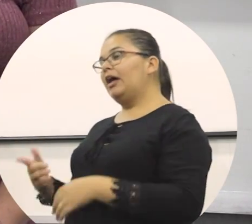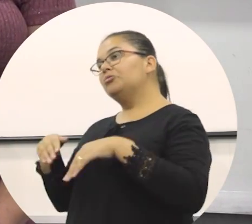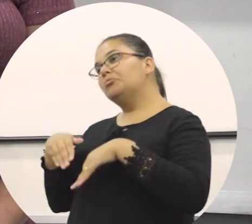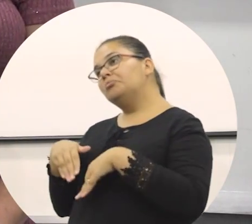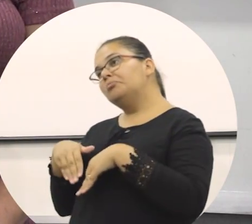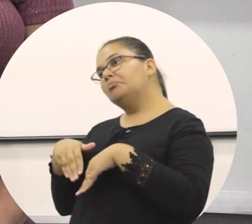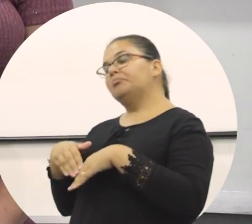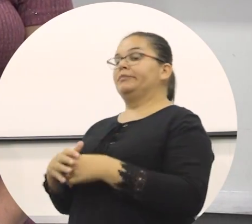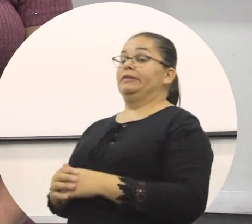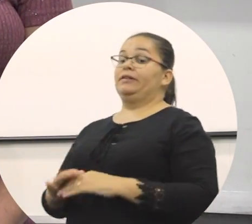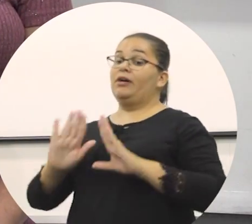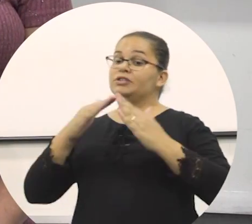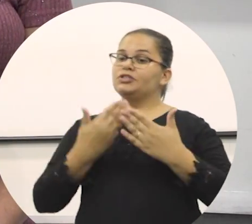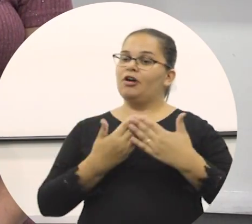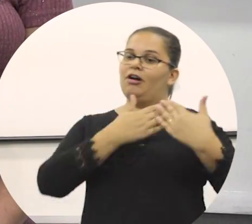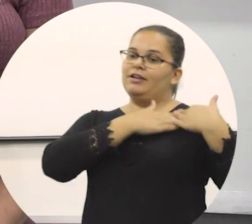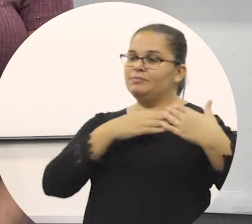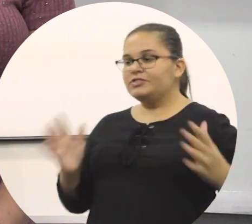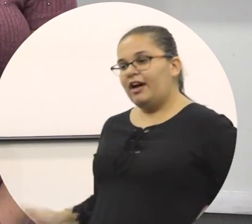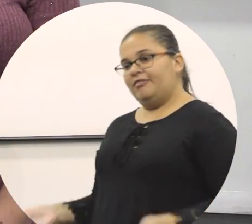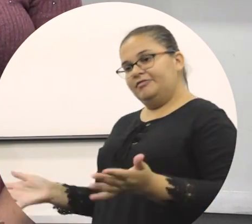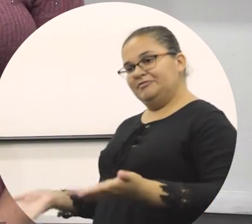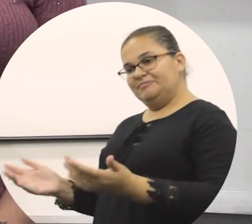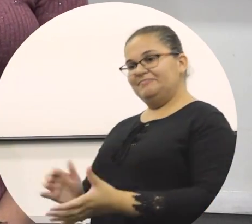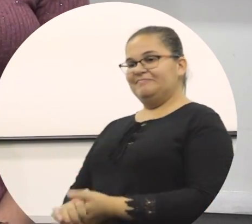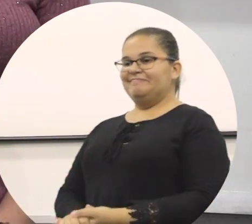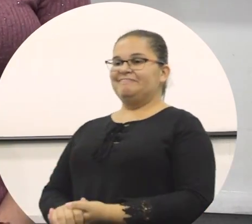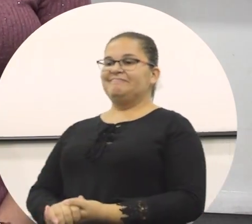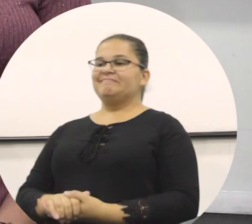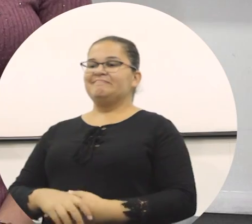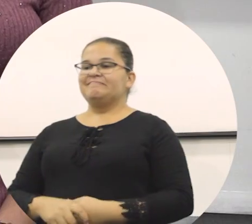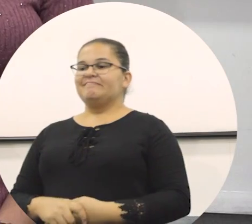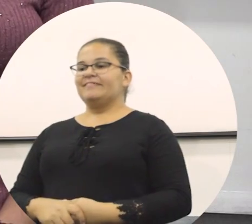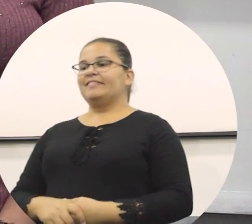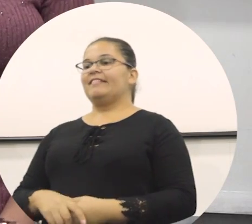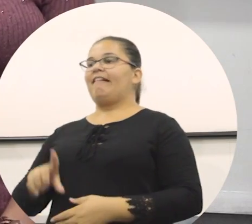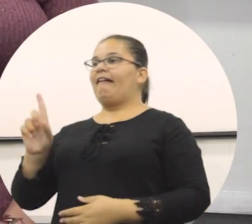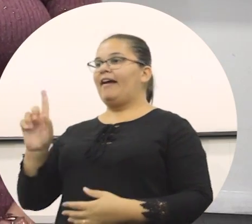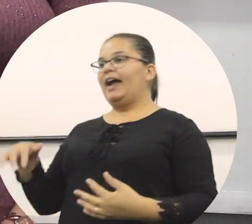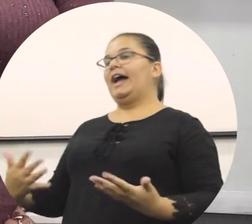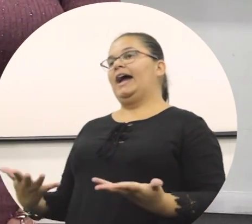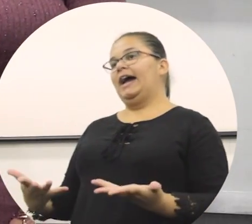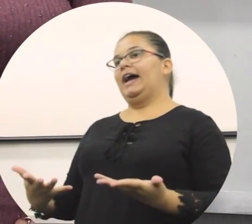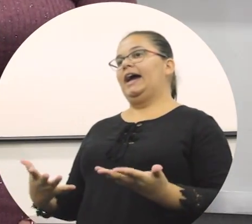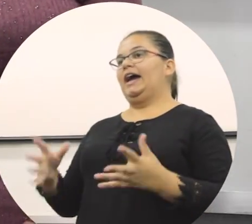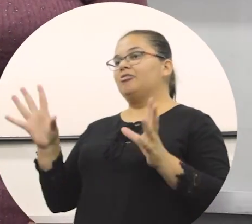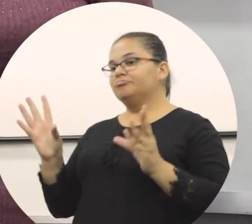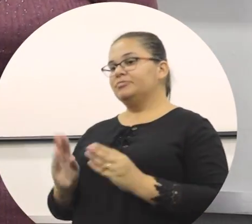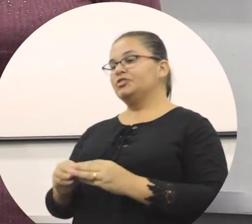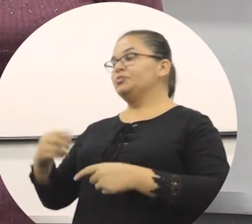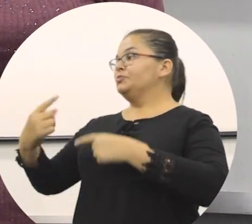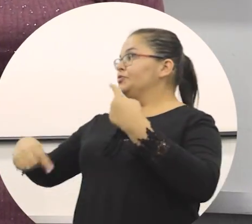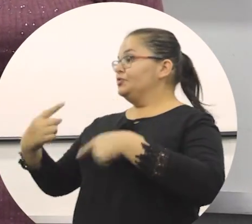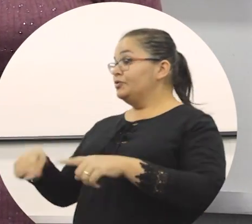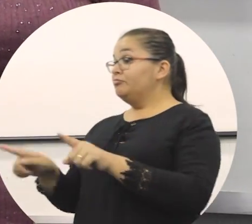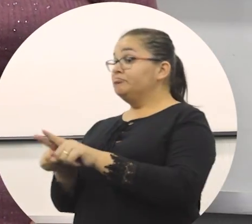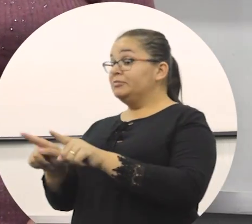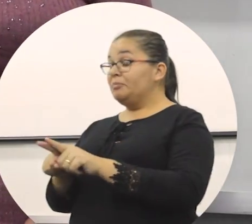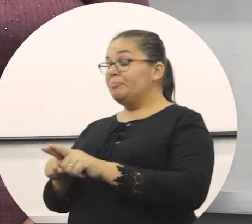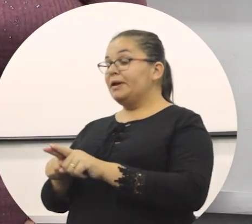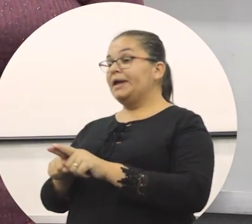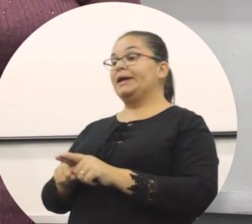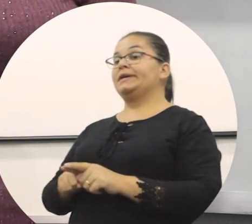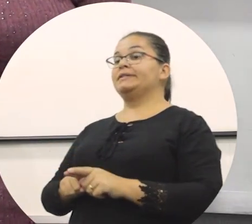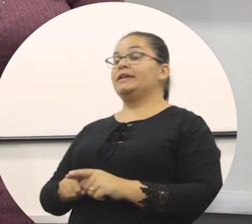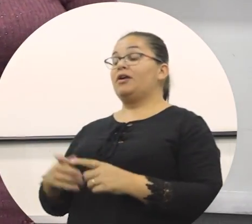no espaço escolar. Em linhas gerais, era essa a nossa discussão. E eu chamei a atenção agora no final, em